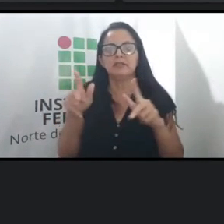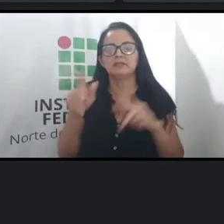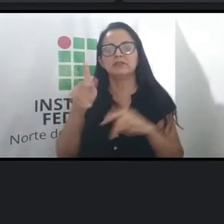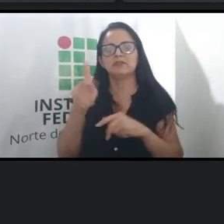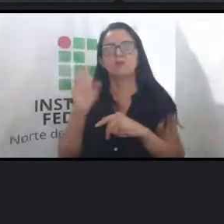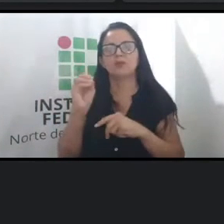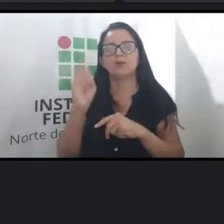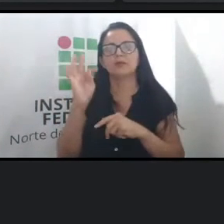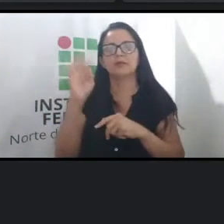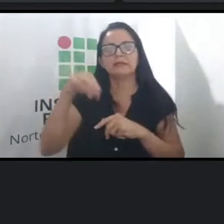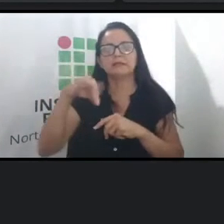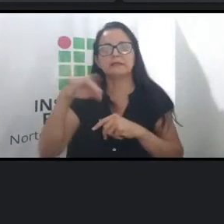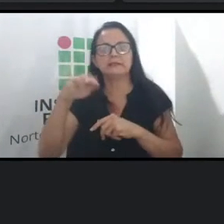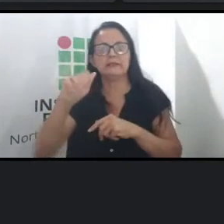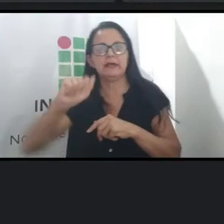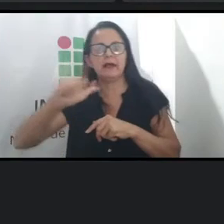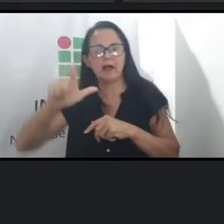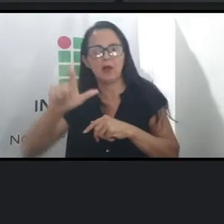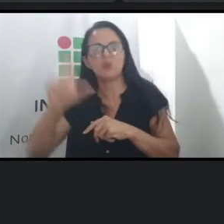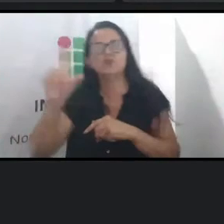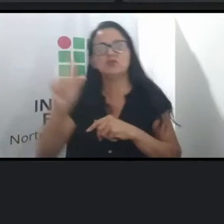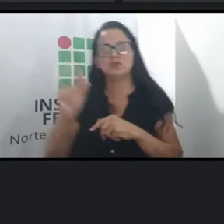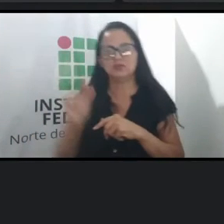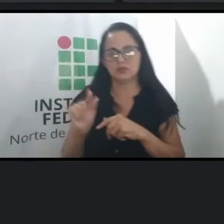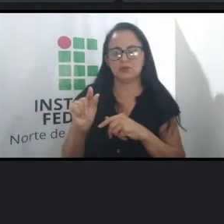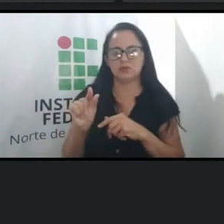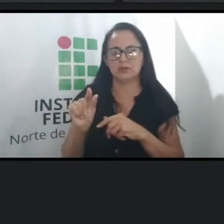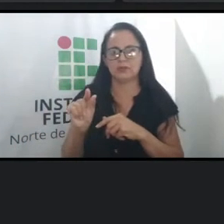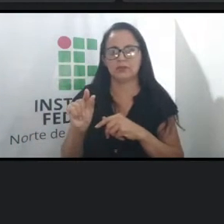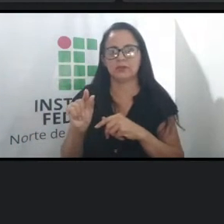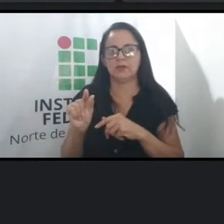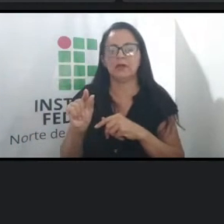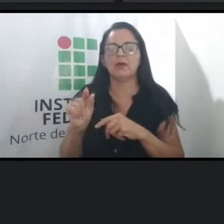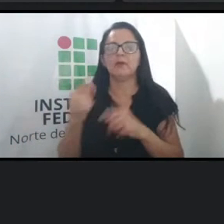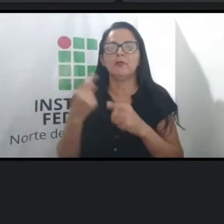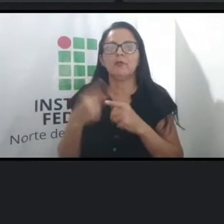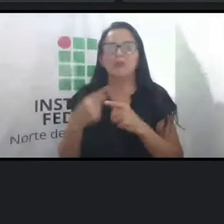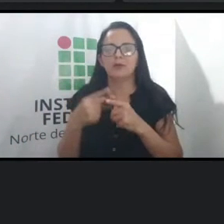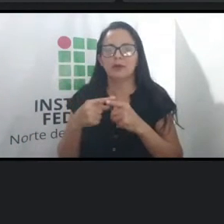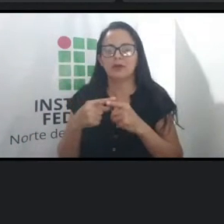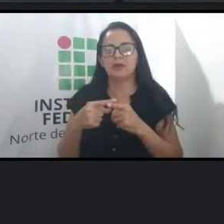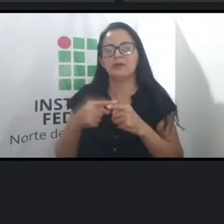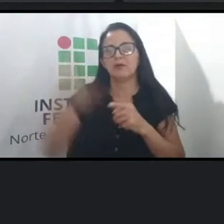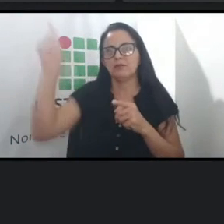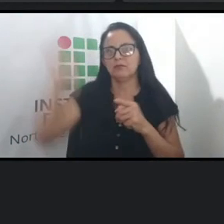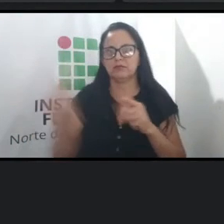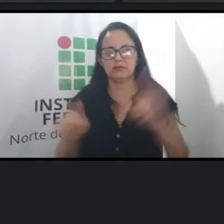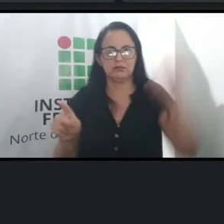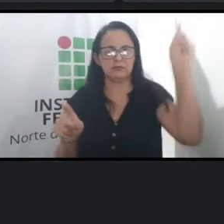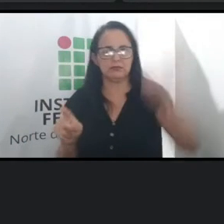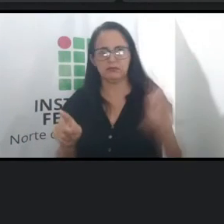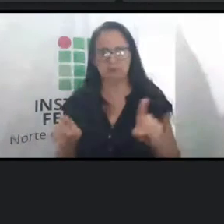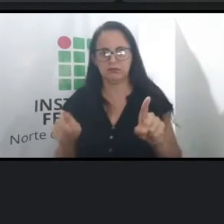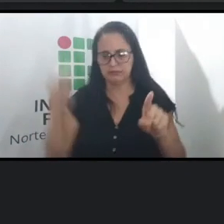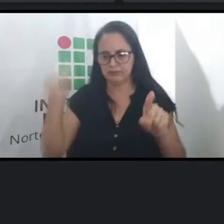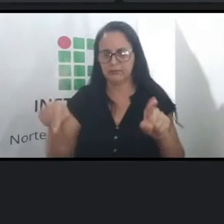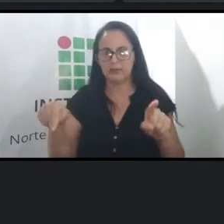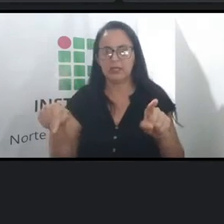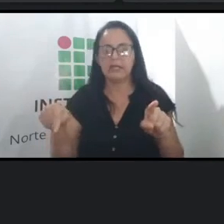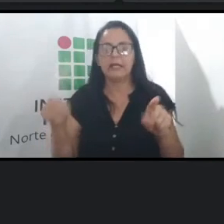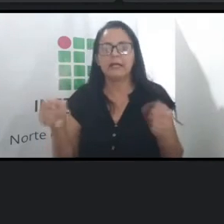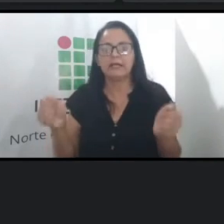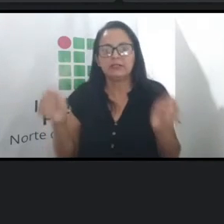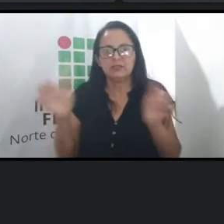superfícies equipotenciais que esse raio ocasionará na superfície. Então, devemos ficar o quê? Com a cabeça entre